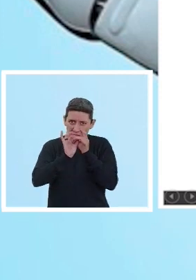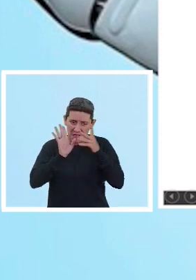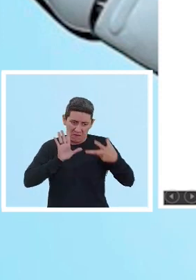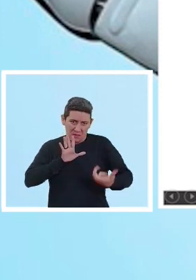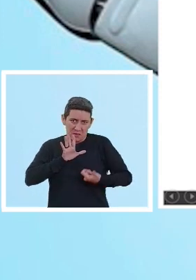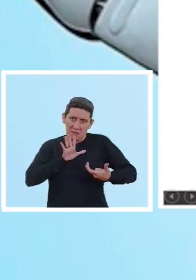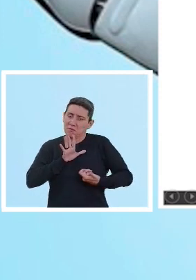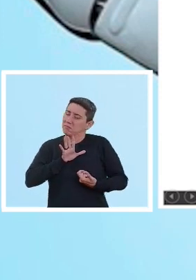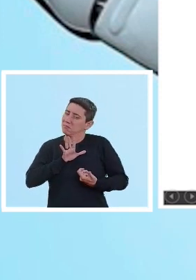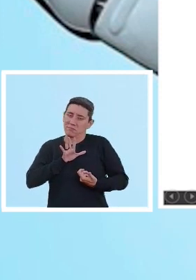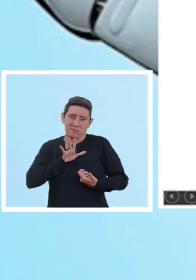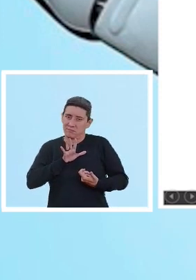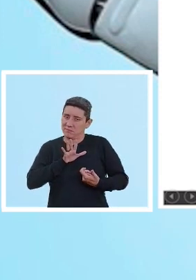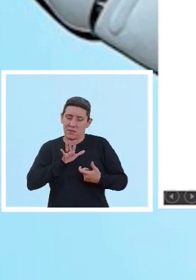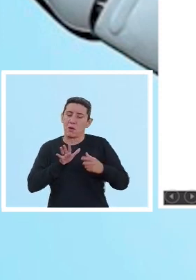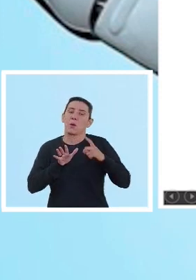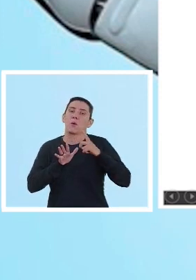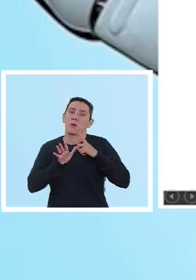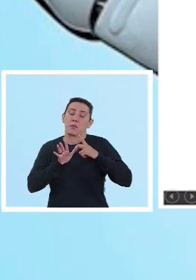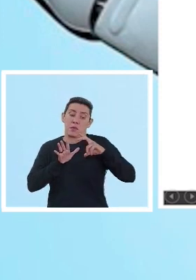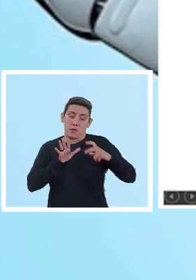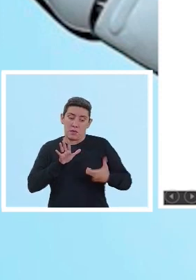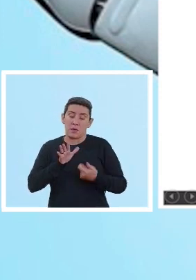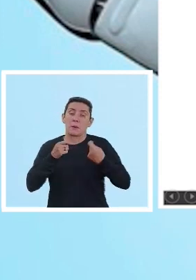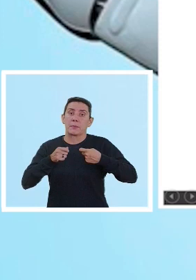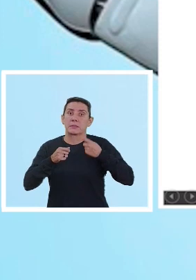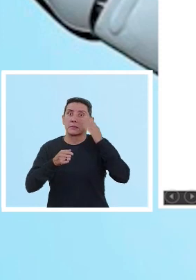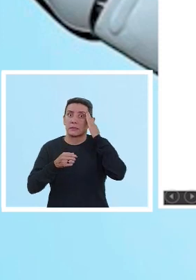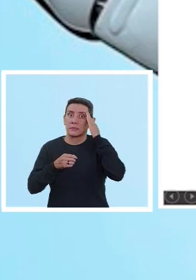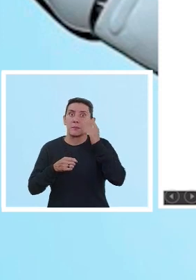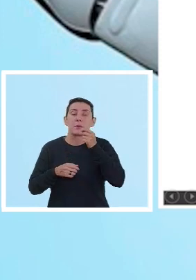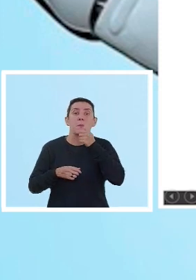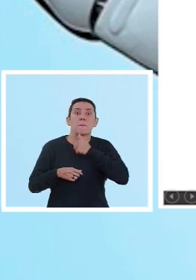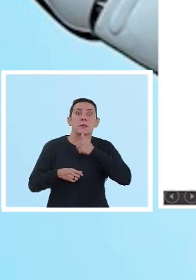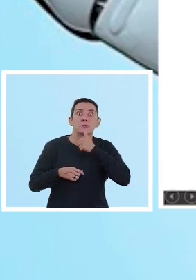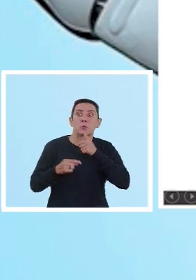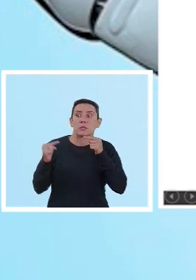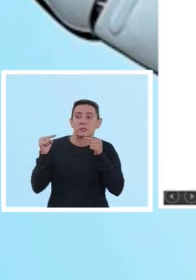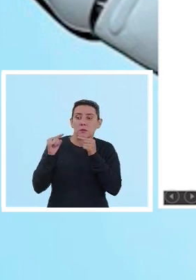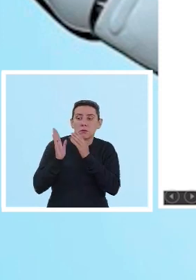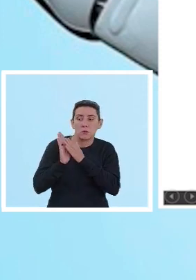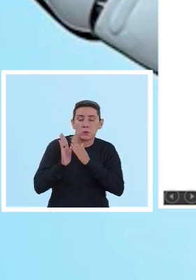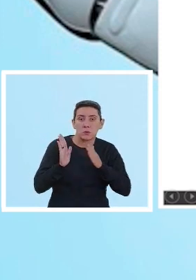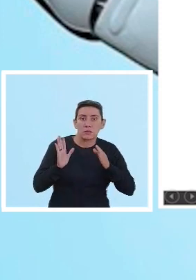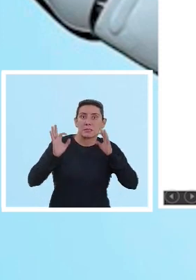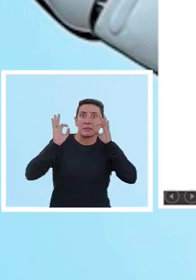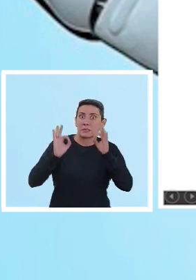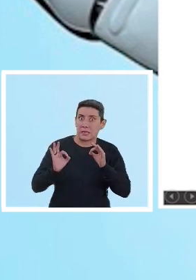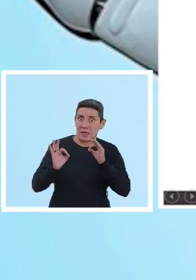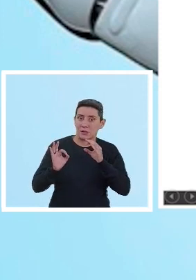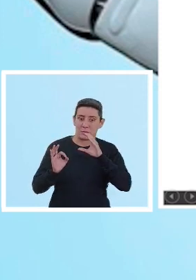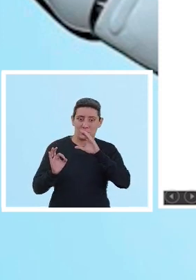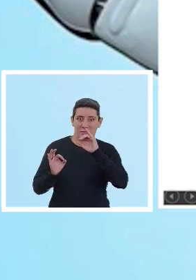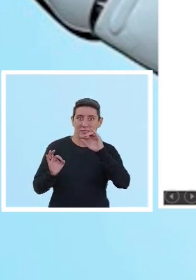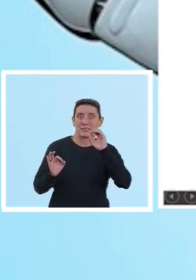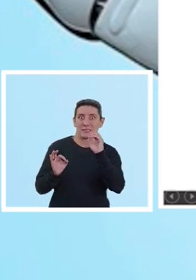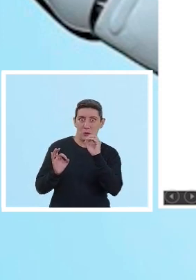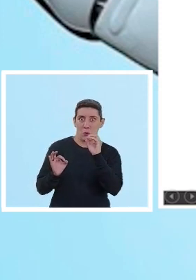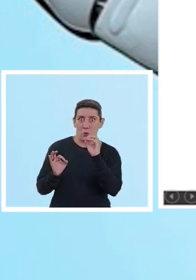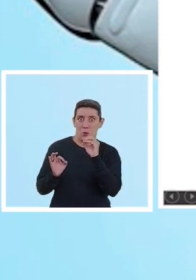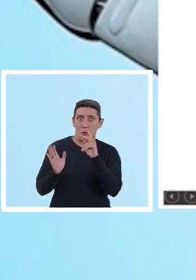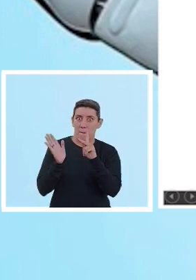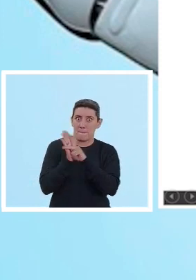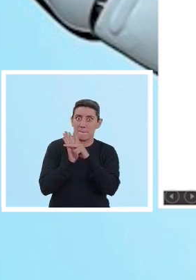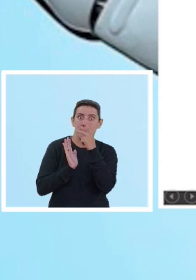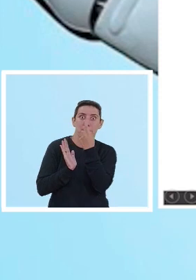Vaca não tem uma vaca ela manifesta comportamentos uma pessoa que tá do lado de fora observando consegue perceber